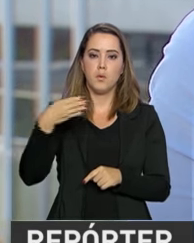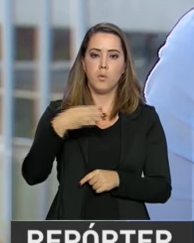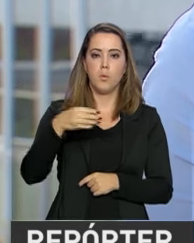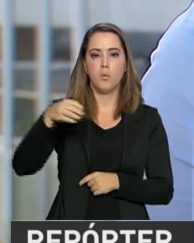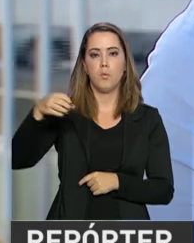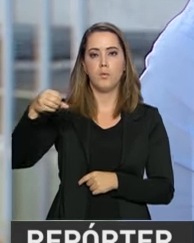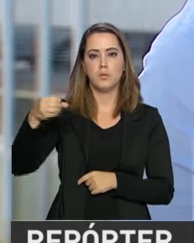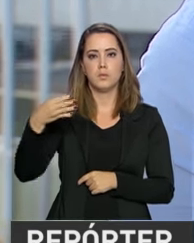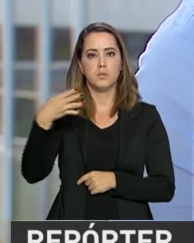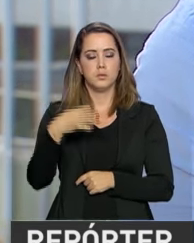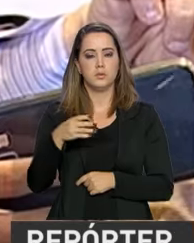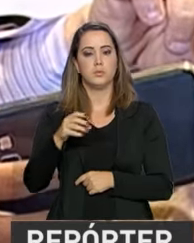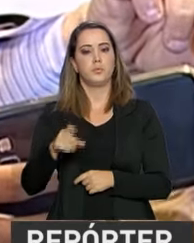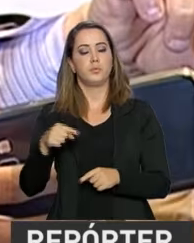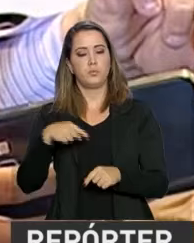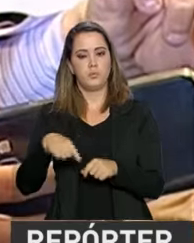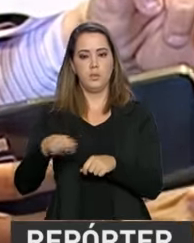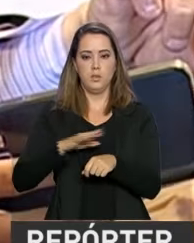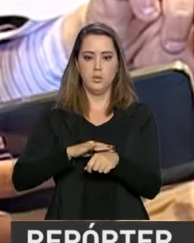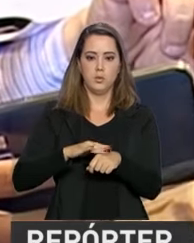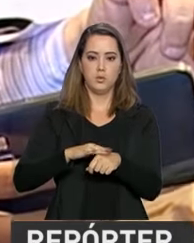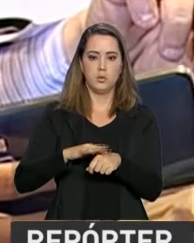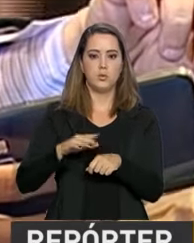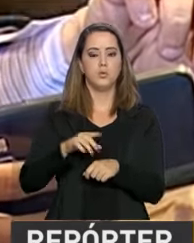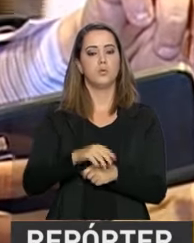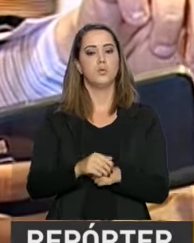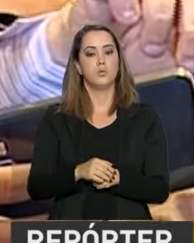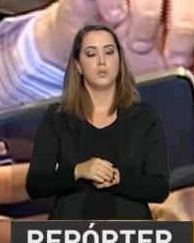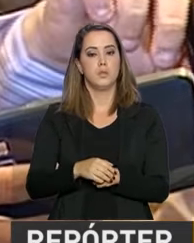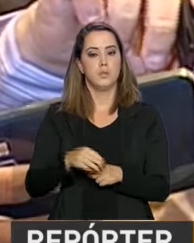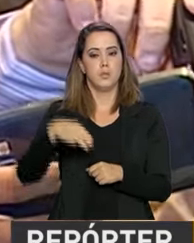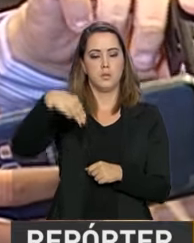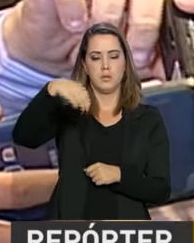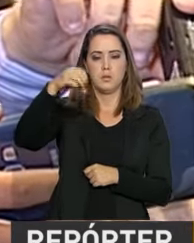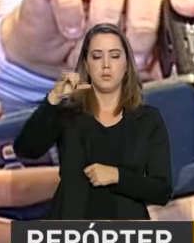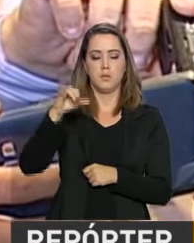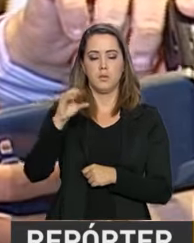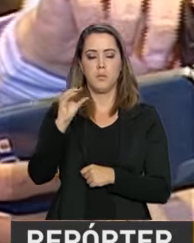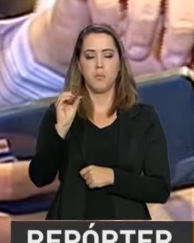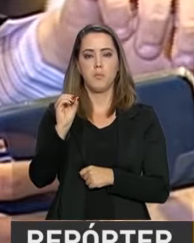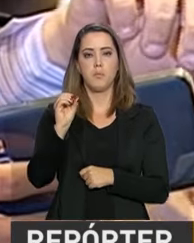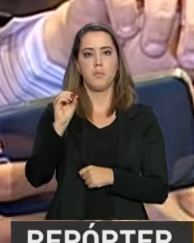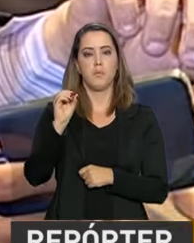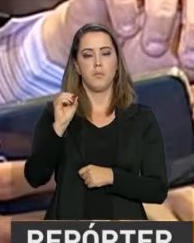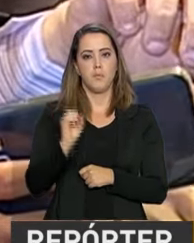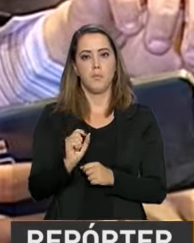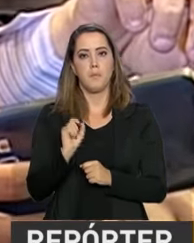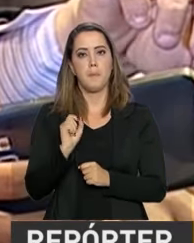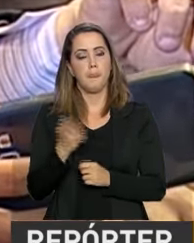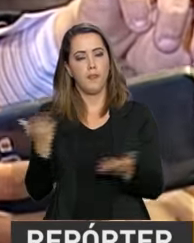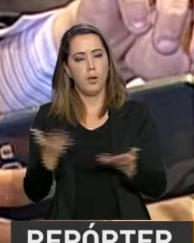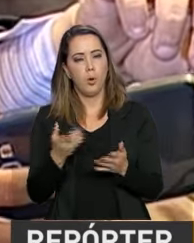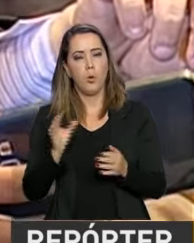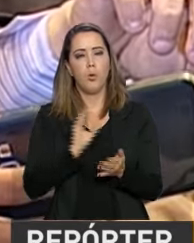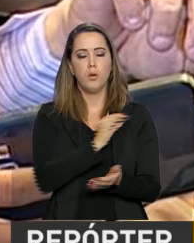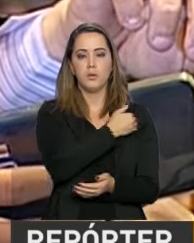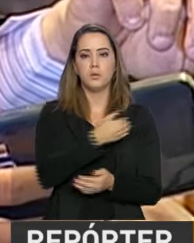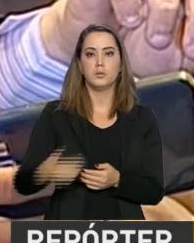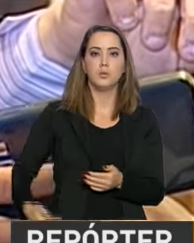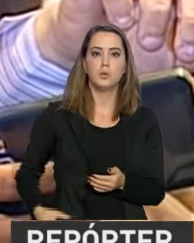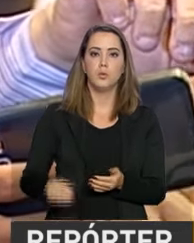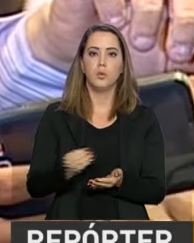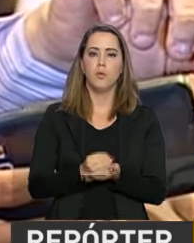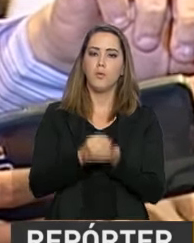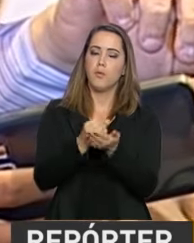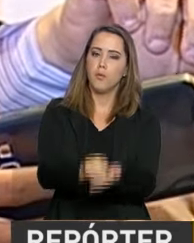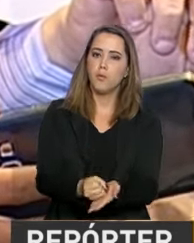microcefalia no país. Agora é o governo oferecendo recursos para a nossa comunidade científica para que ela possa dar